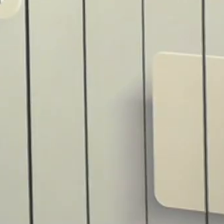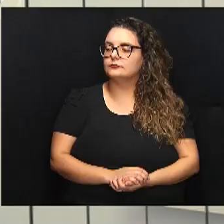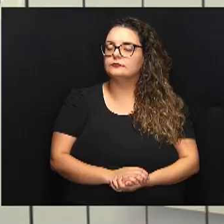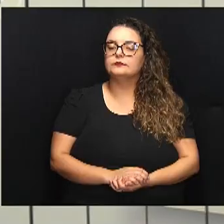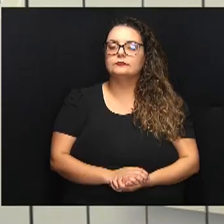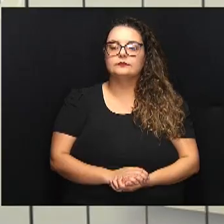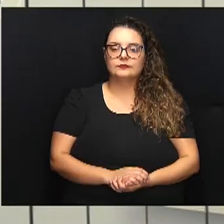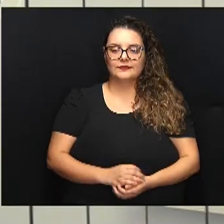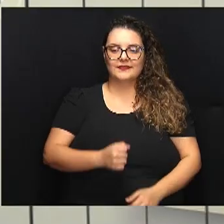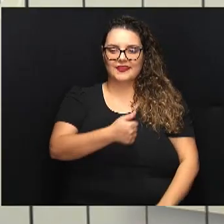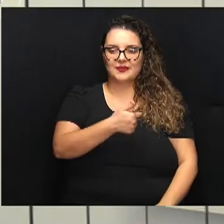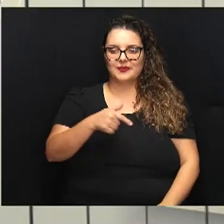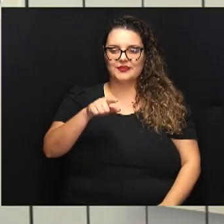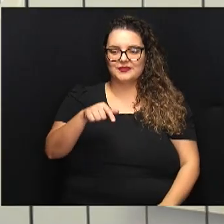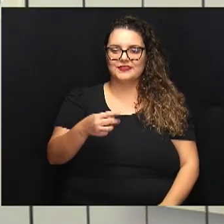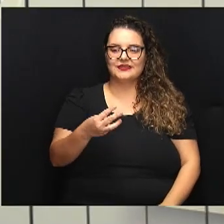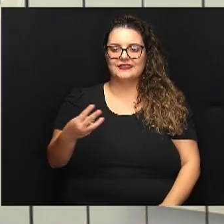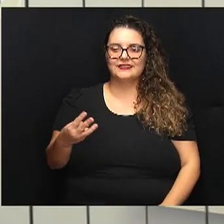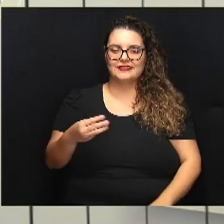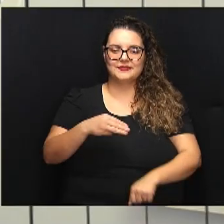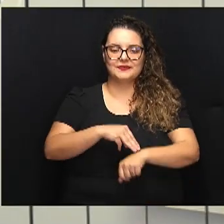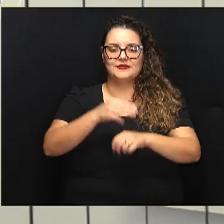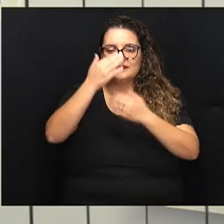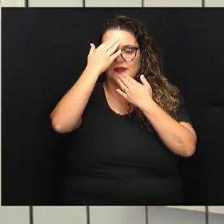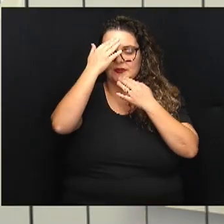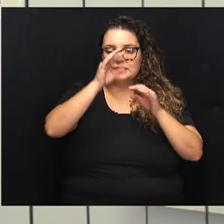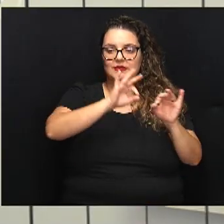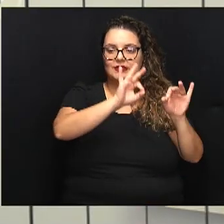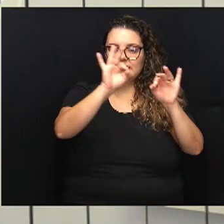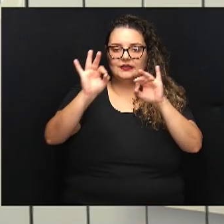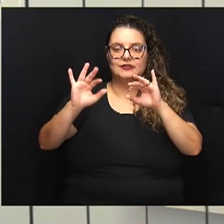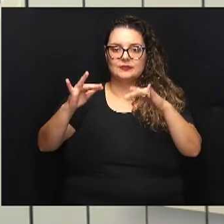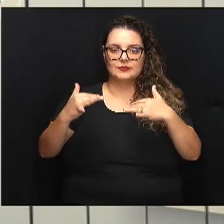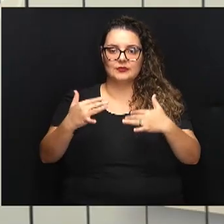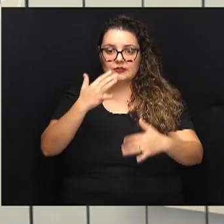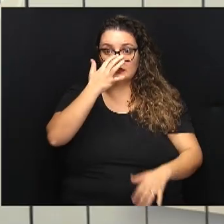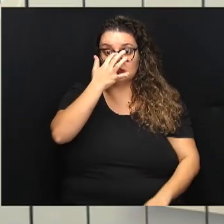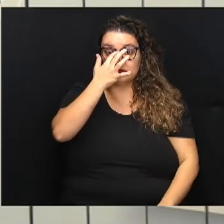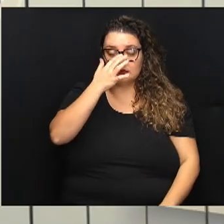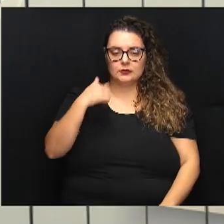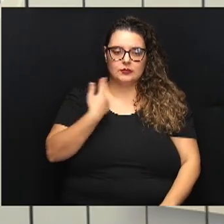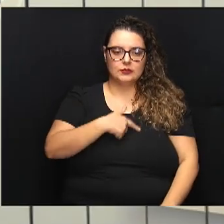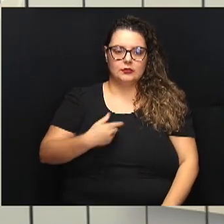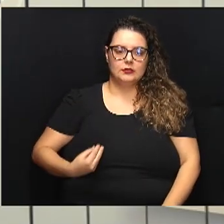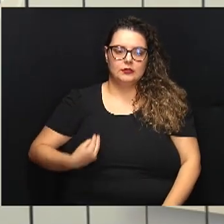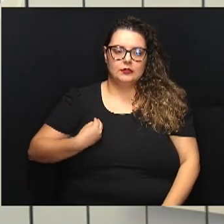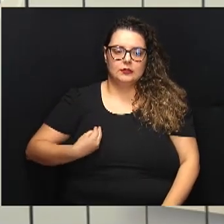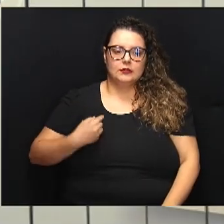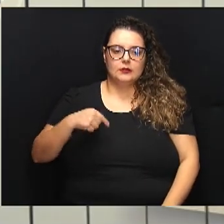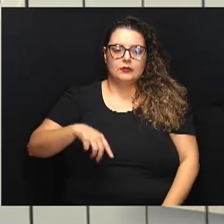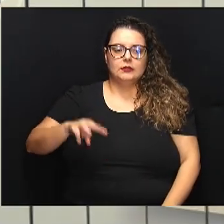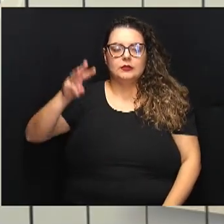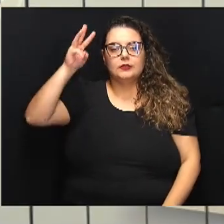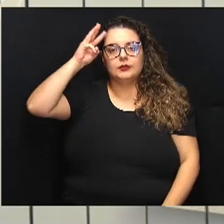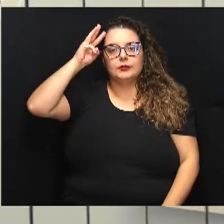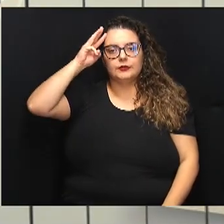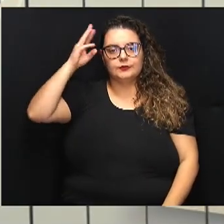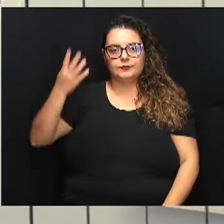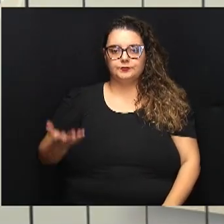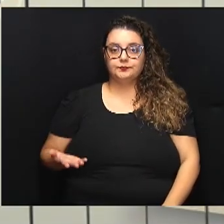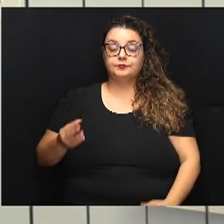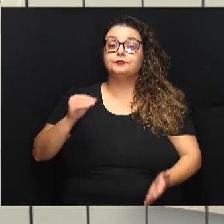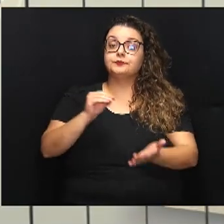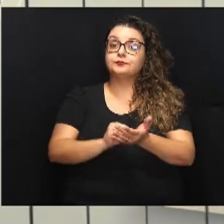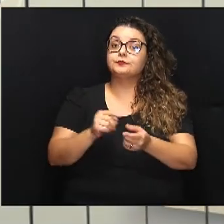12:00 mais 33 minutos. Muito obrigado pela sua companhia, pela sua audiência. Estamos ao vivo nesta terça-feira. Nas